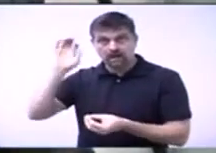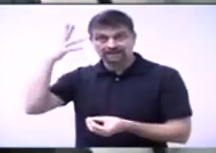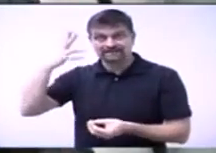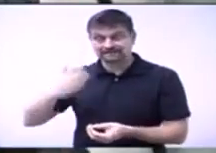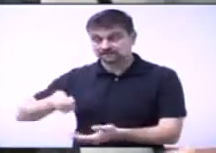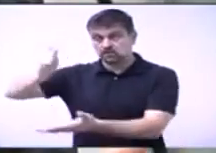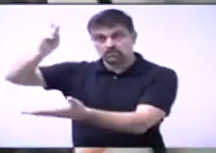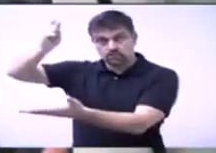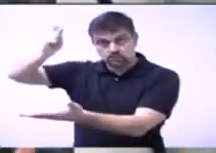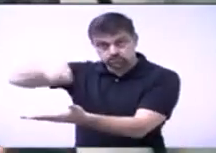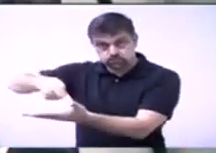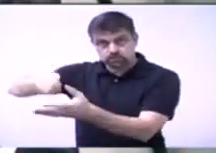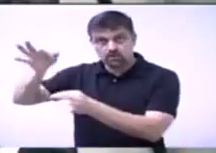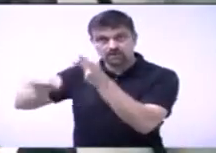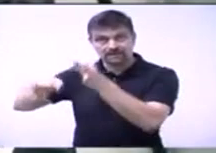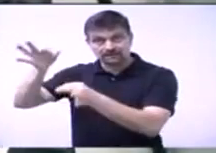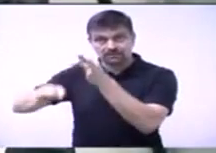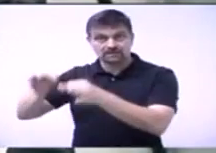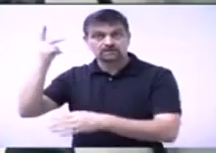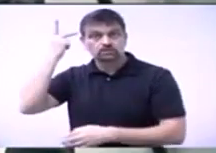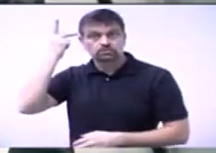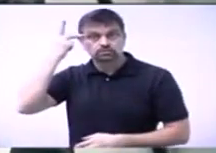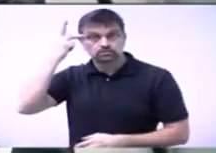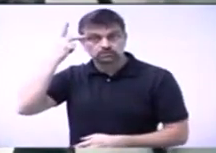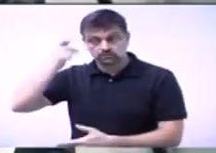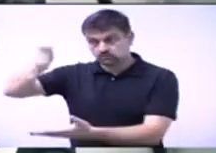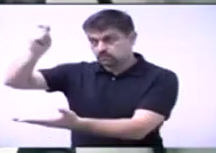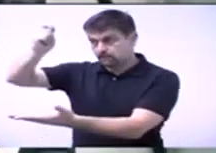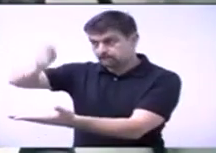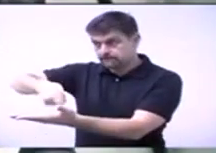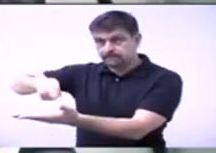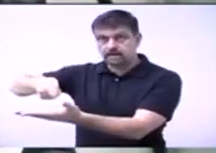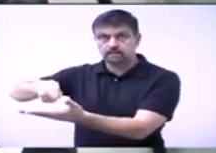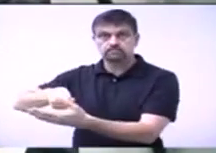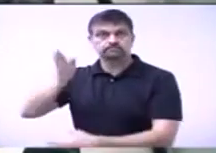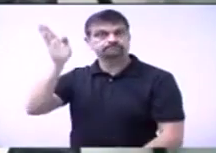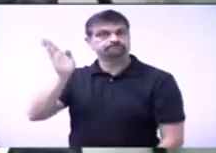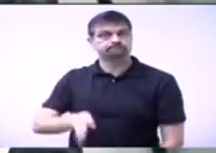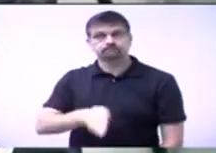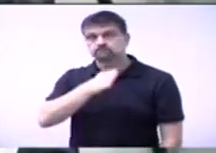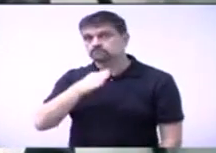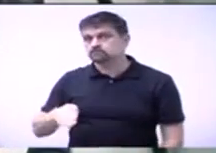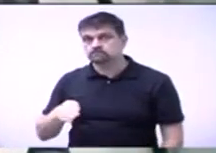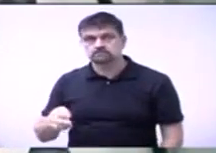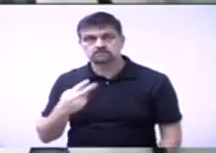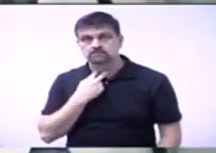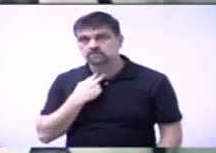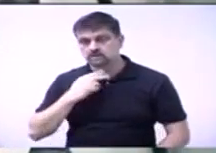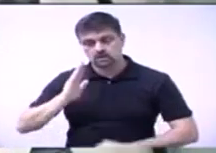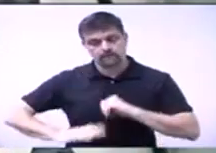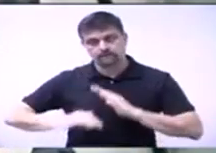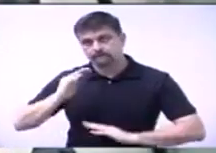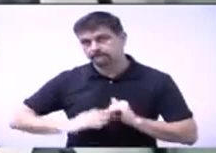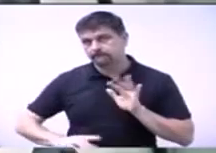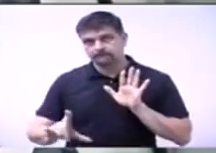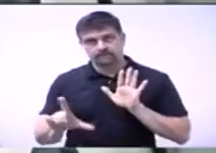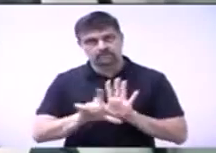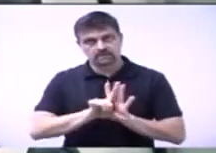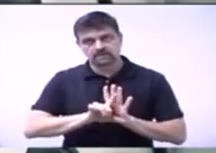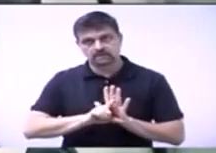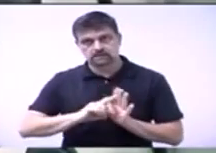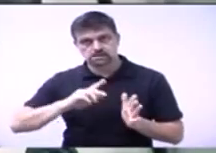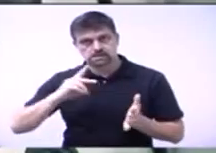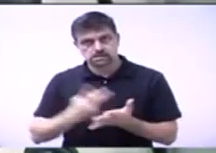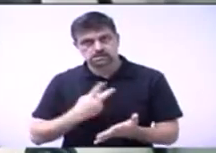grau, Tribunal de Justiça do Estado de São Paulo, suspendendo. a aplicação da lei. E ele